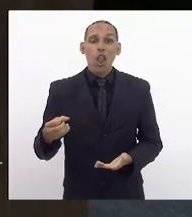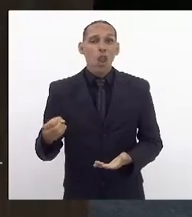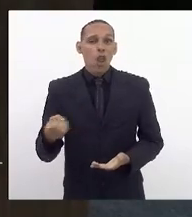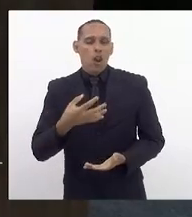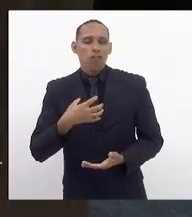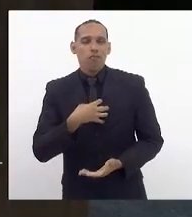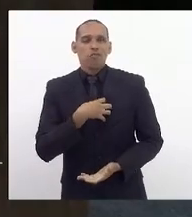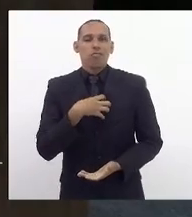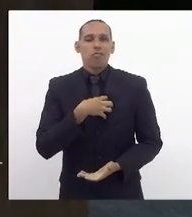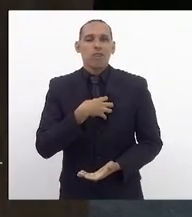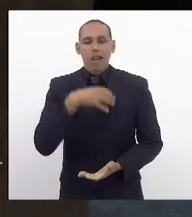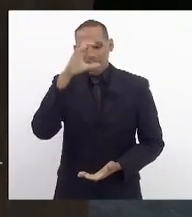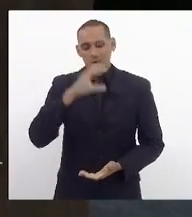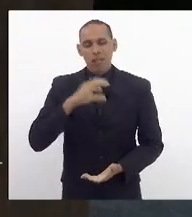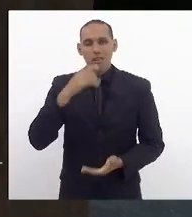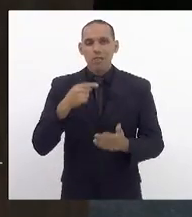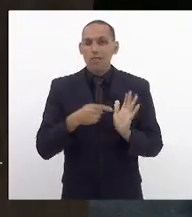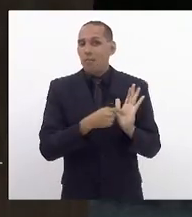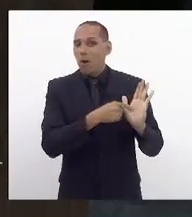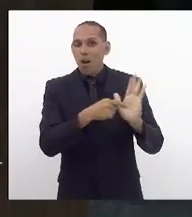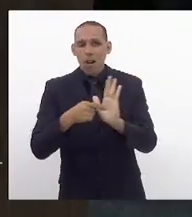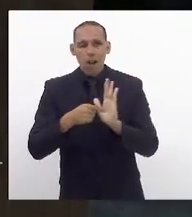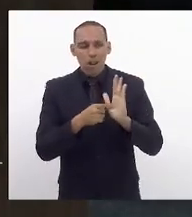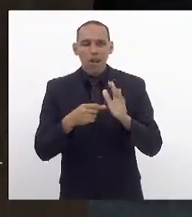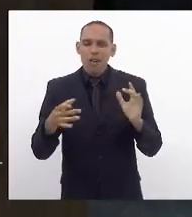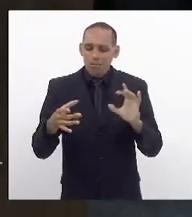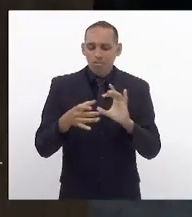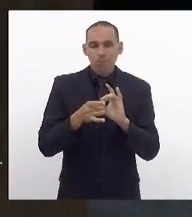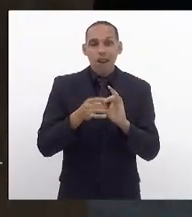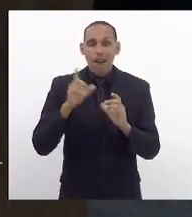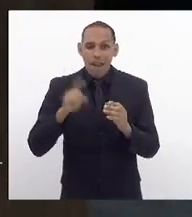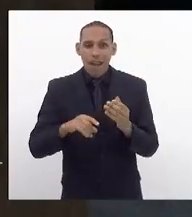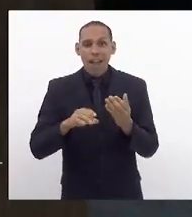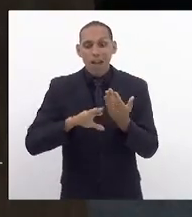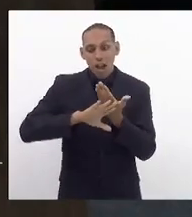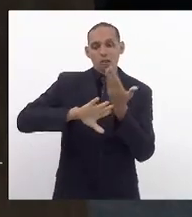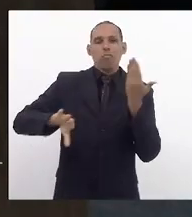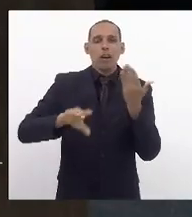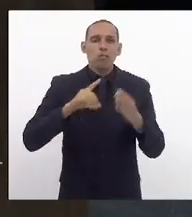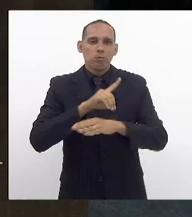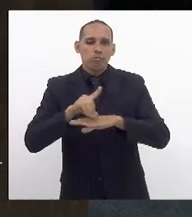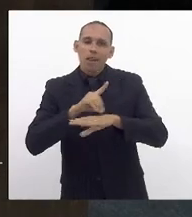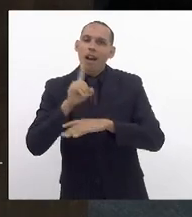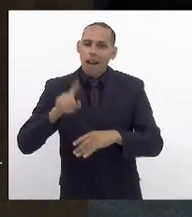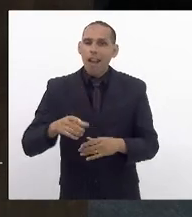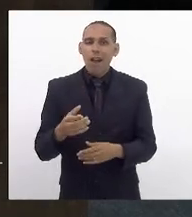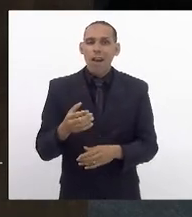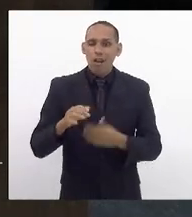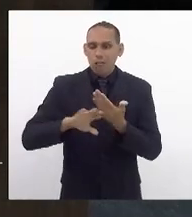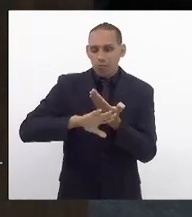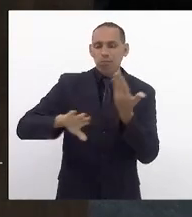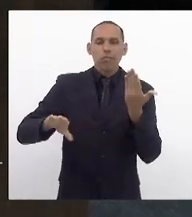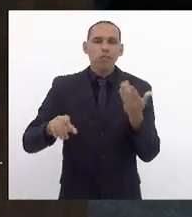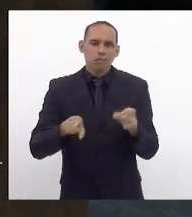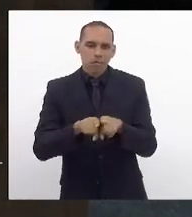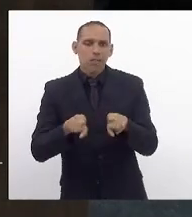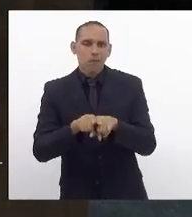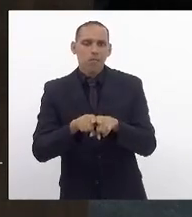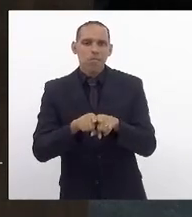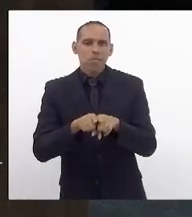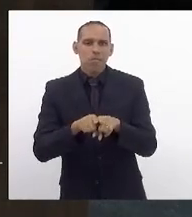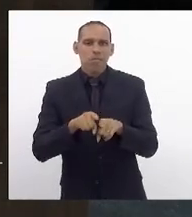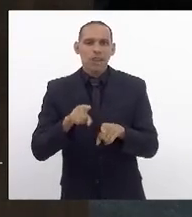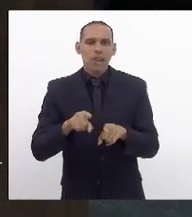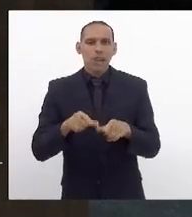de expressão da cidadania que já estão em curso, que a exclusão digital é mais uma forma de exclusão. É a exclusão daqueles que não